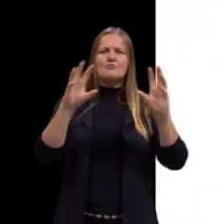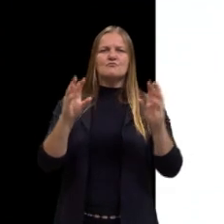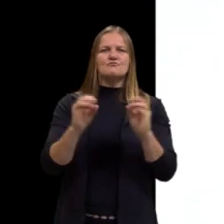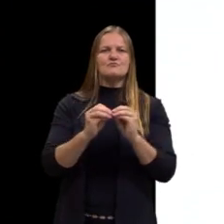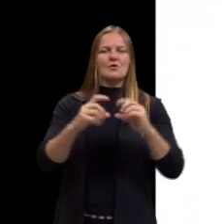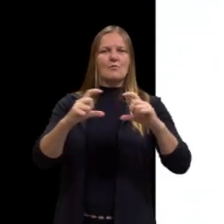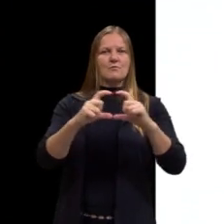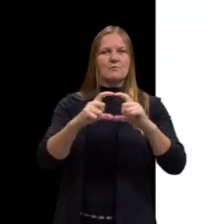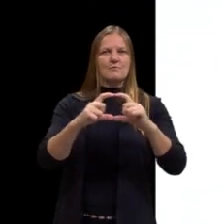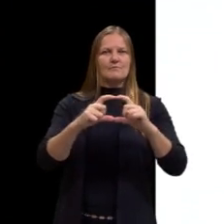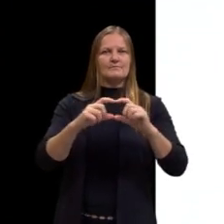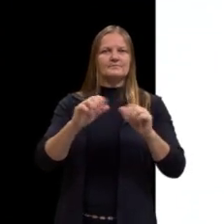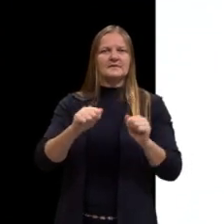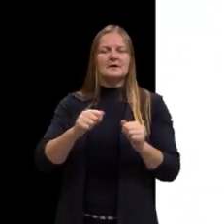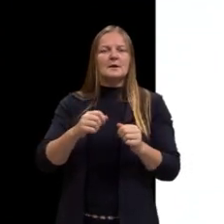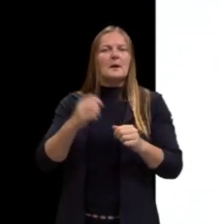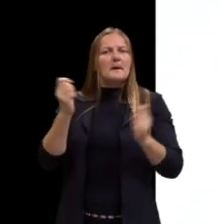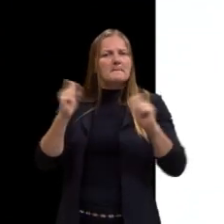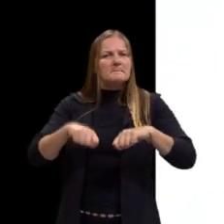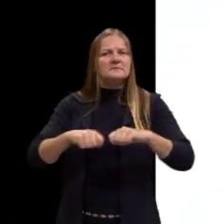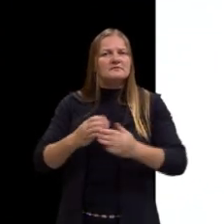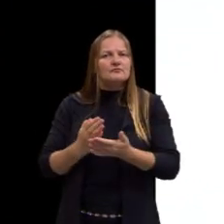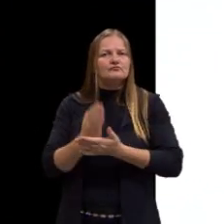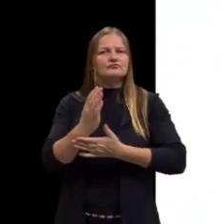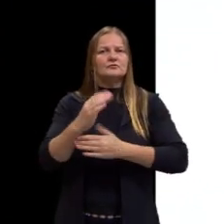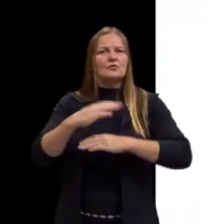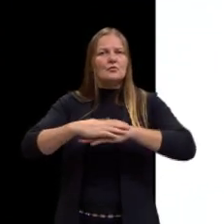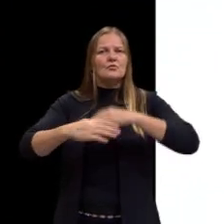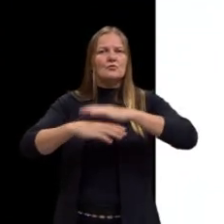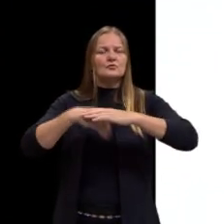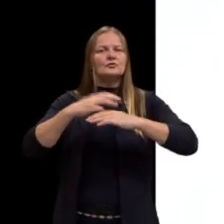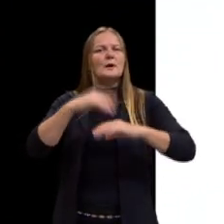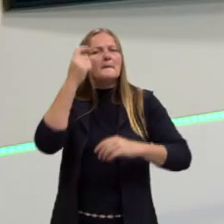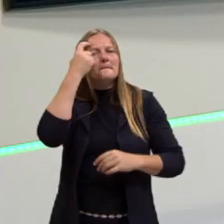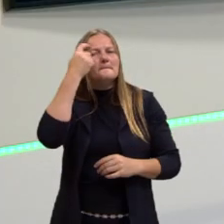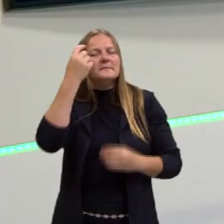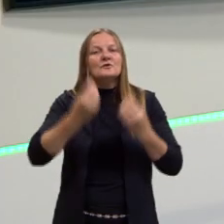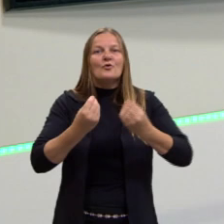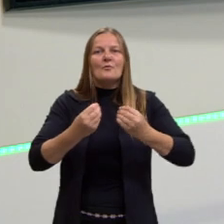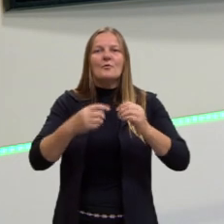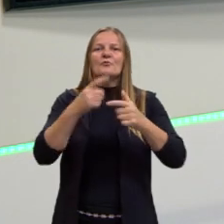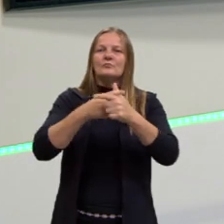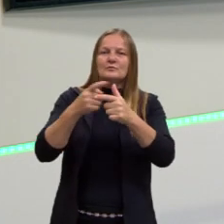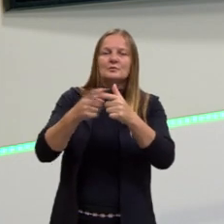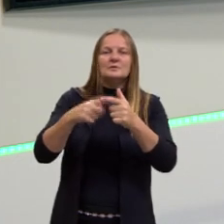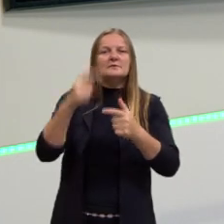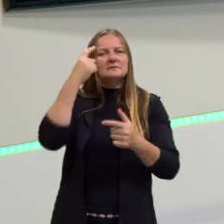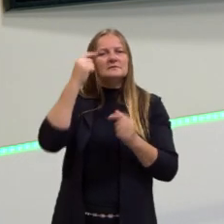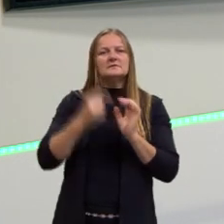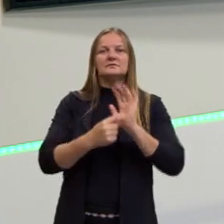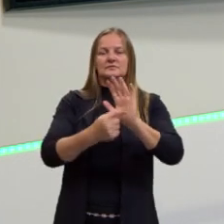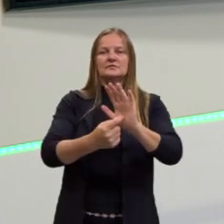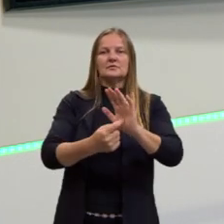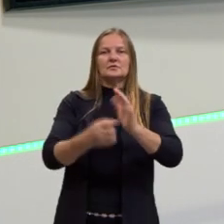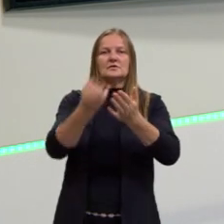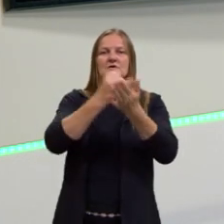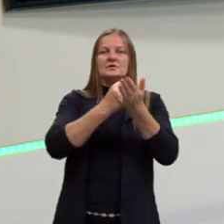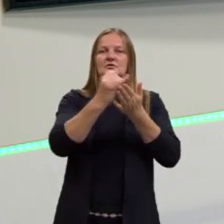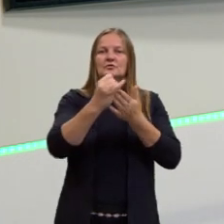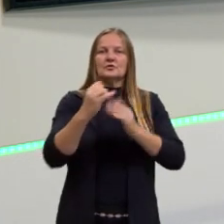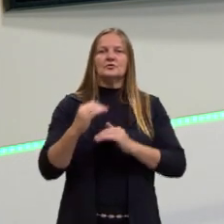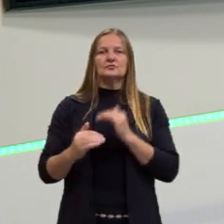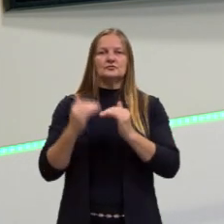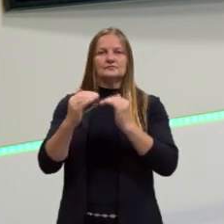propor uma possível intervenção que será construída pensando na problemática exposta na introdução